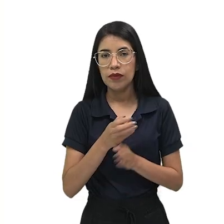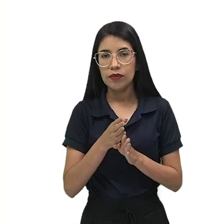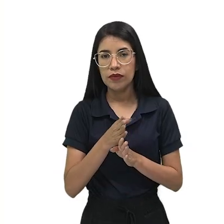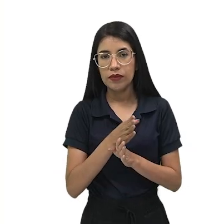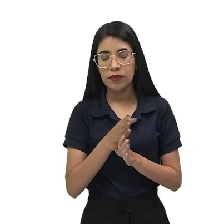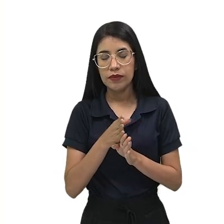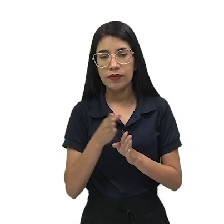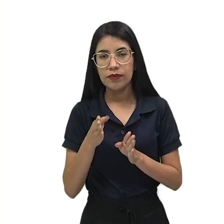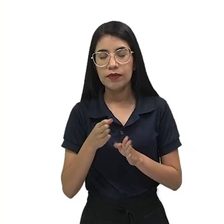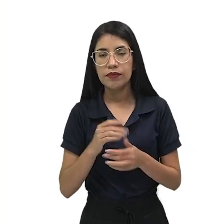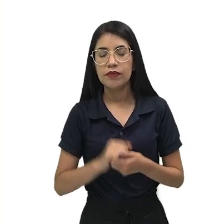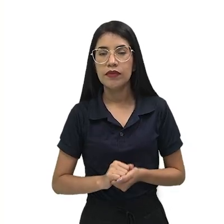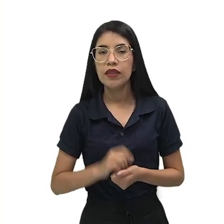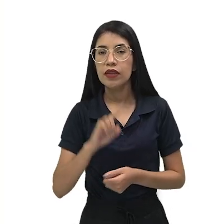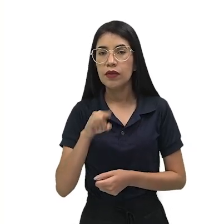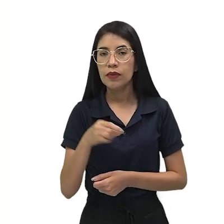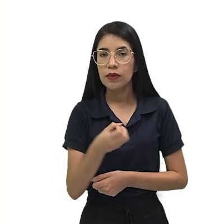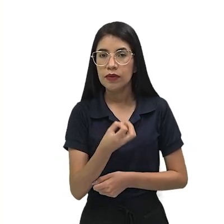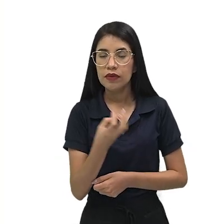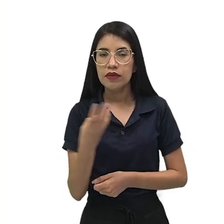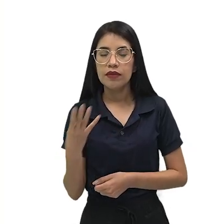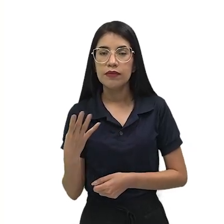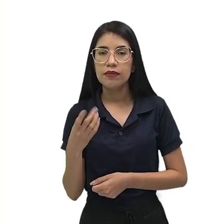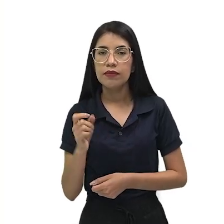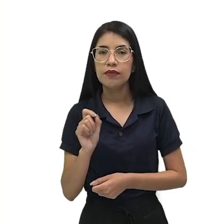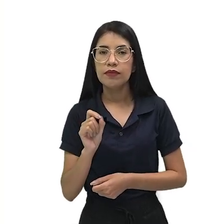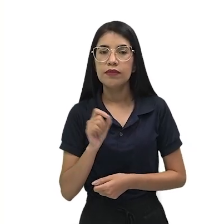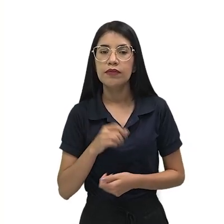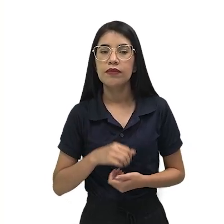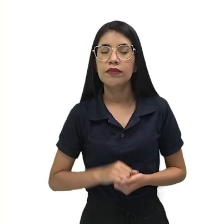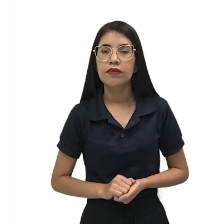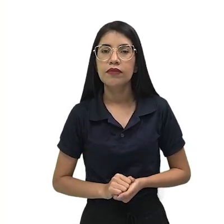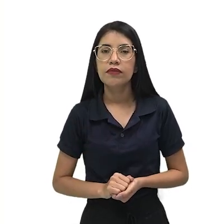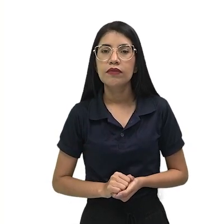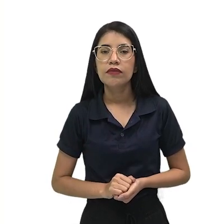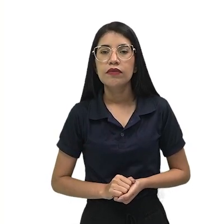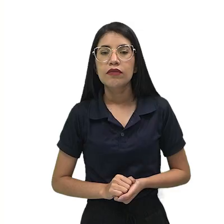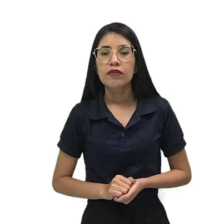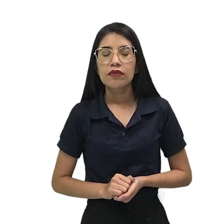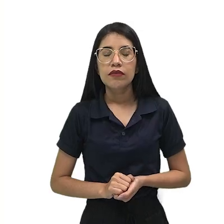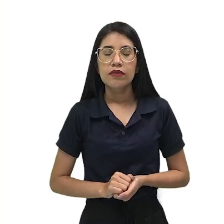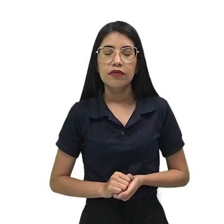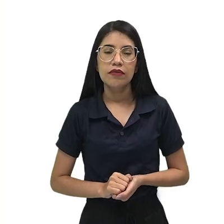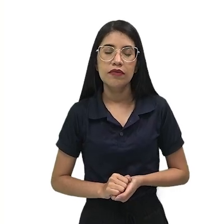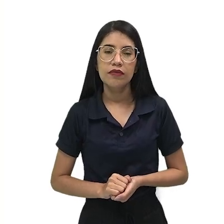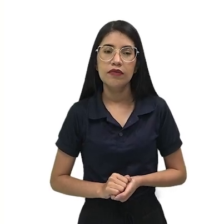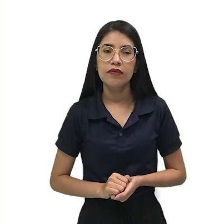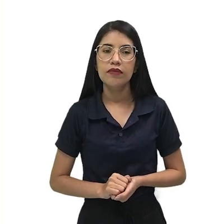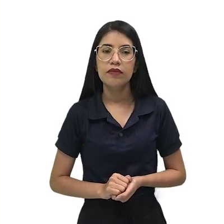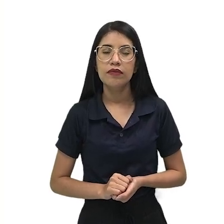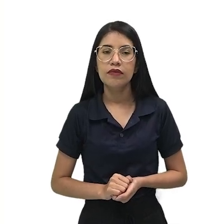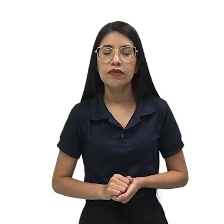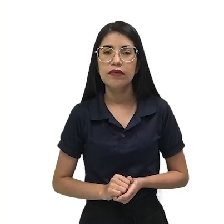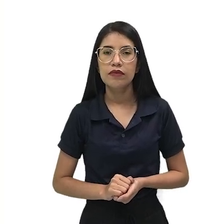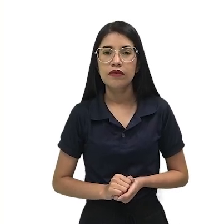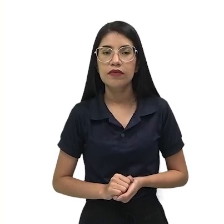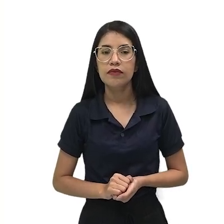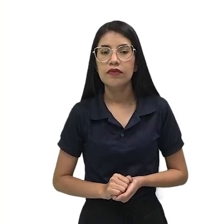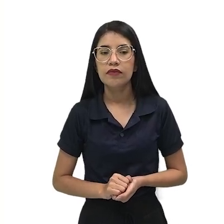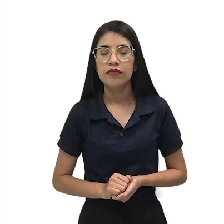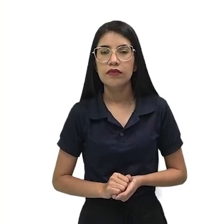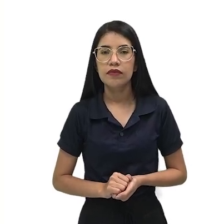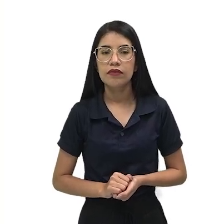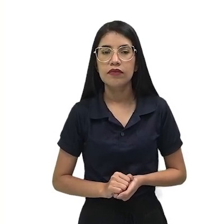então a parte decimal, que eu vou chamar PD, ó? Parte decimal, como eu já tirei a parte inteira, você